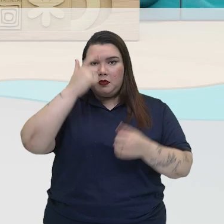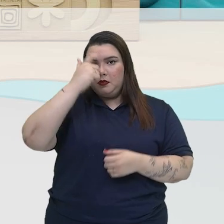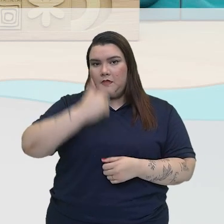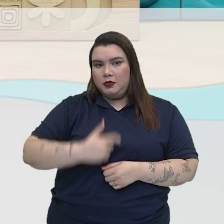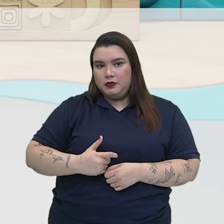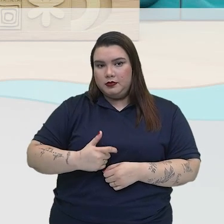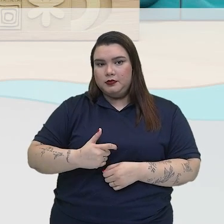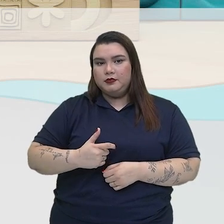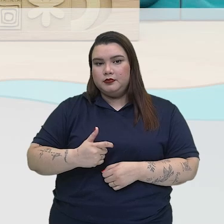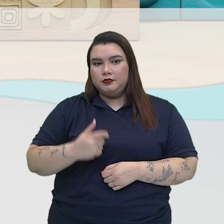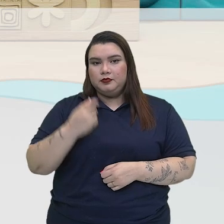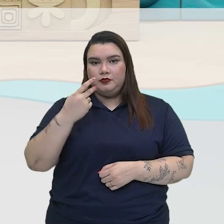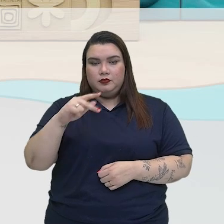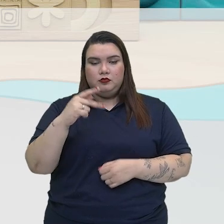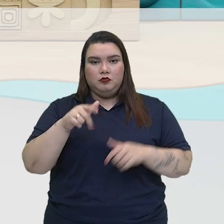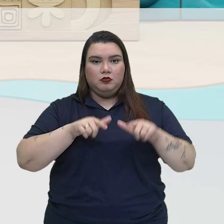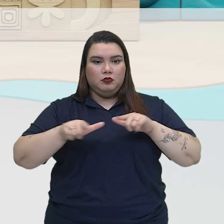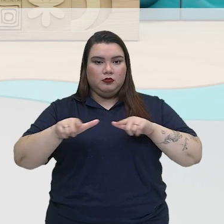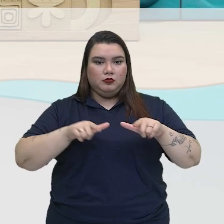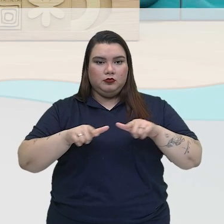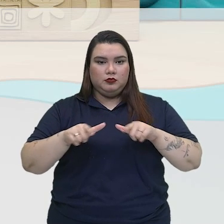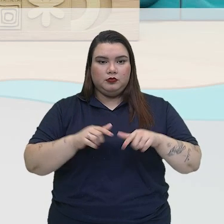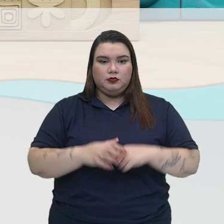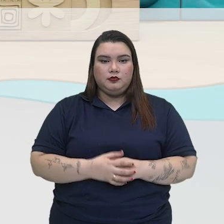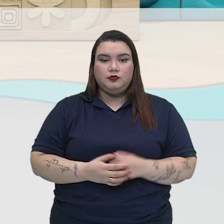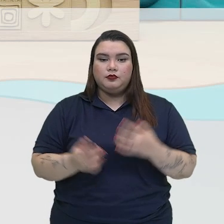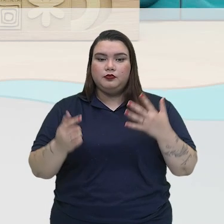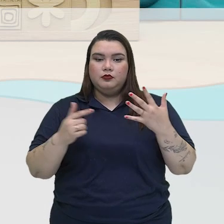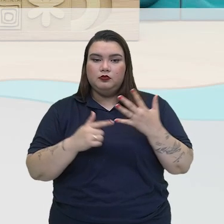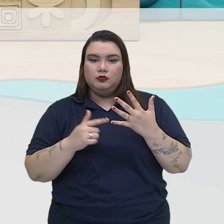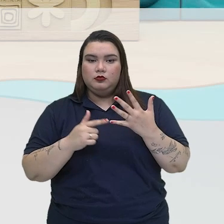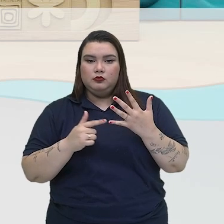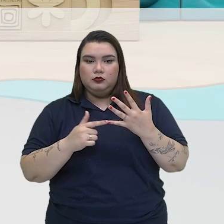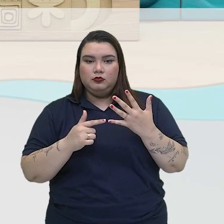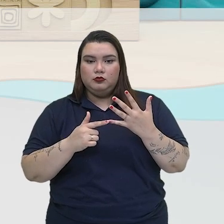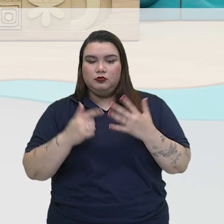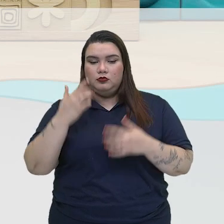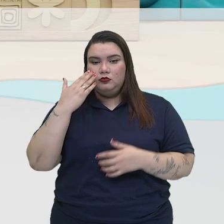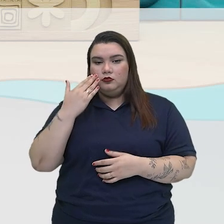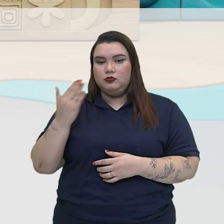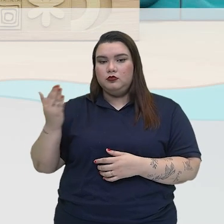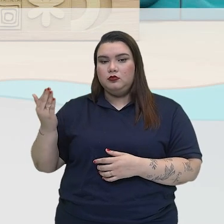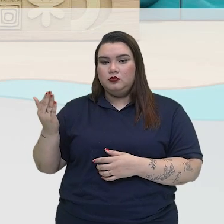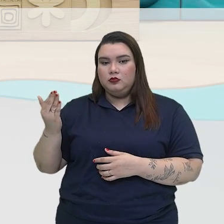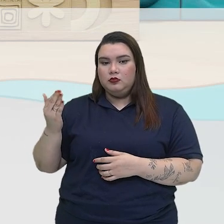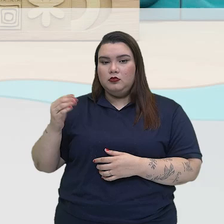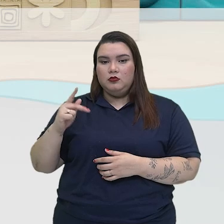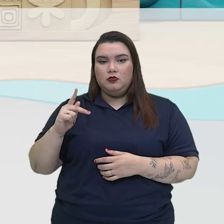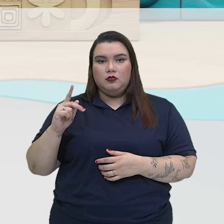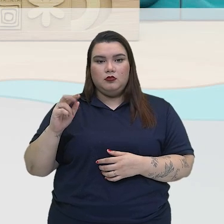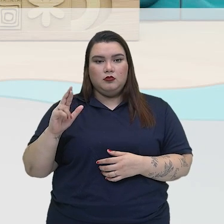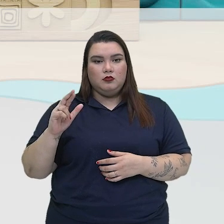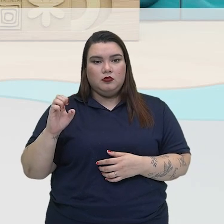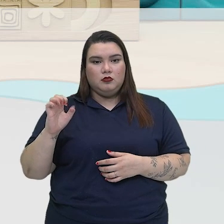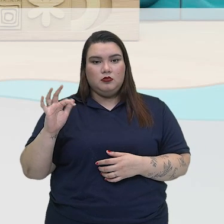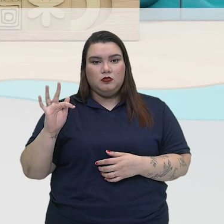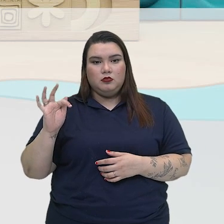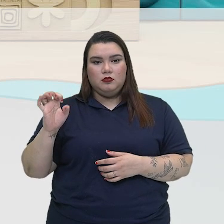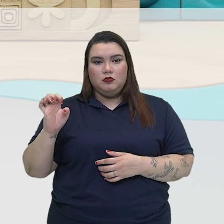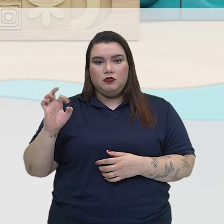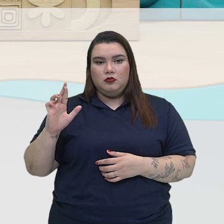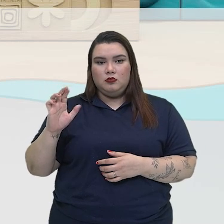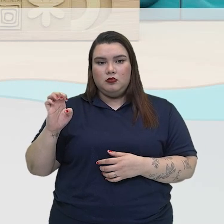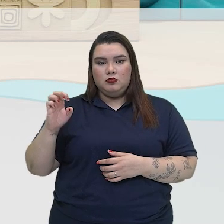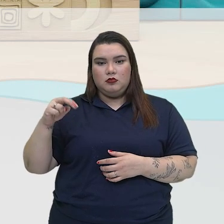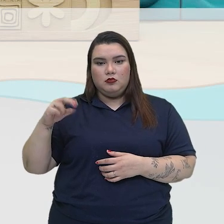informação da sua profissão. E a última, aqui dessa parte, preference, preference, que